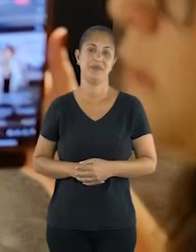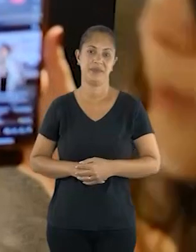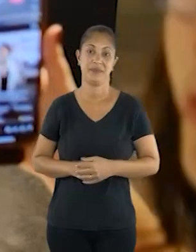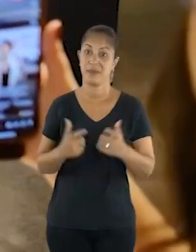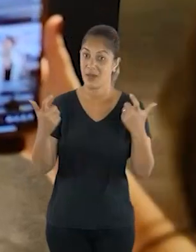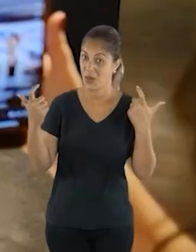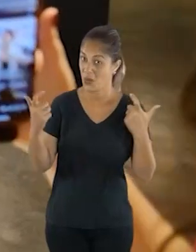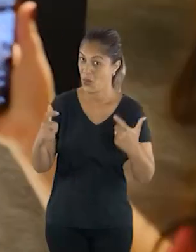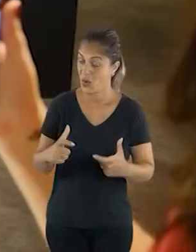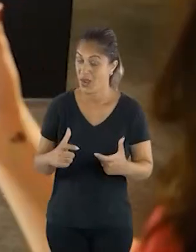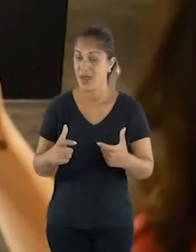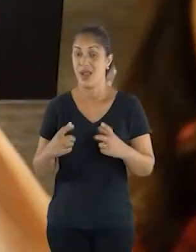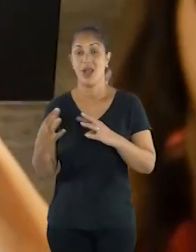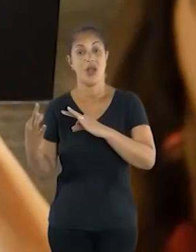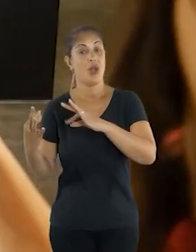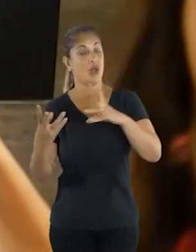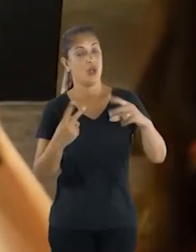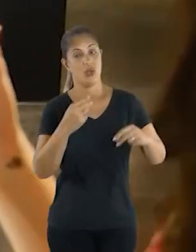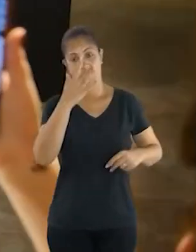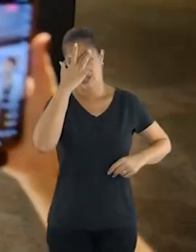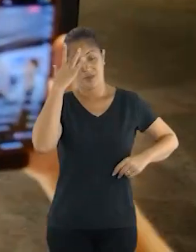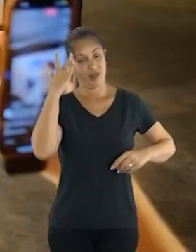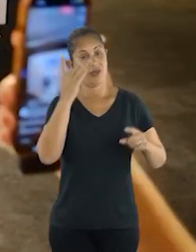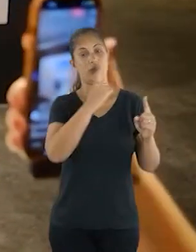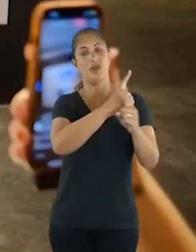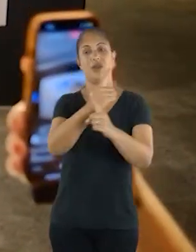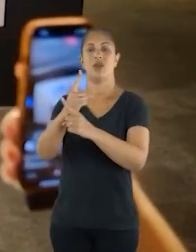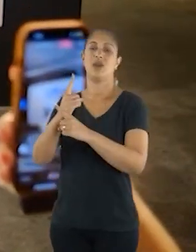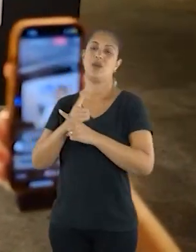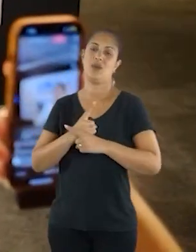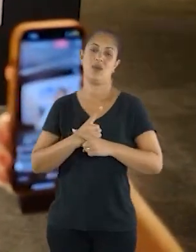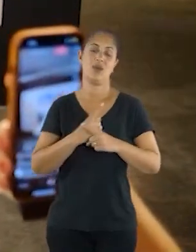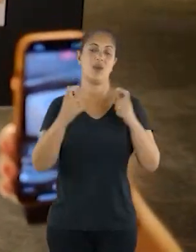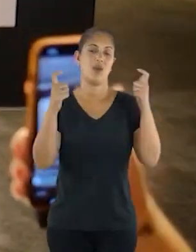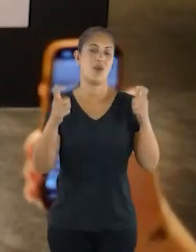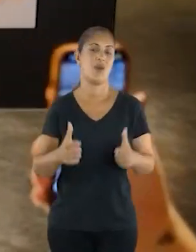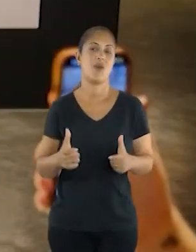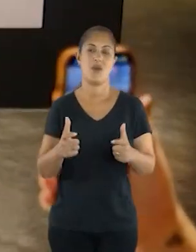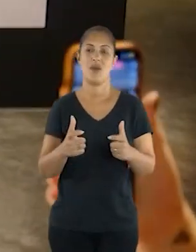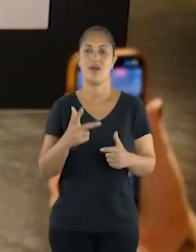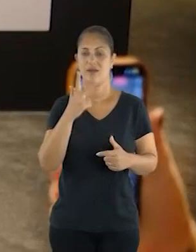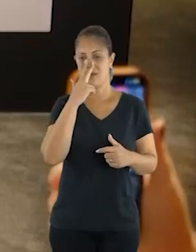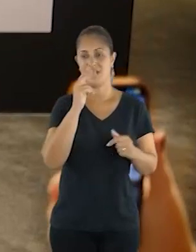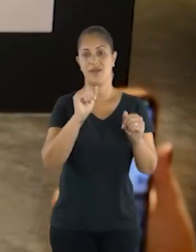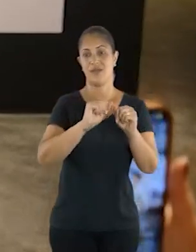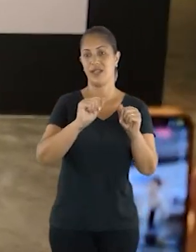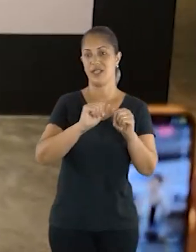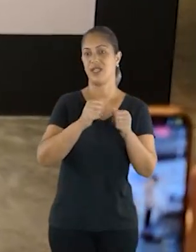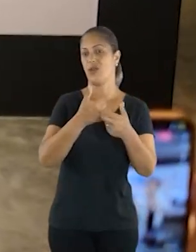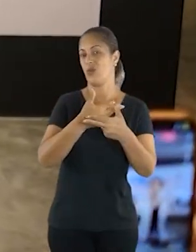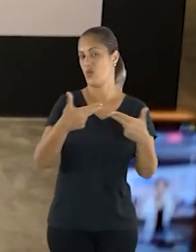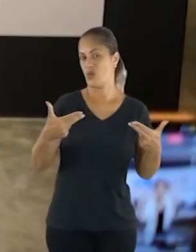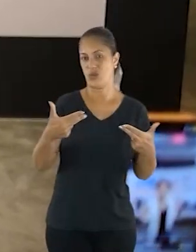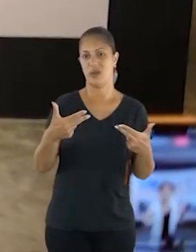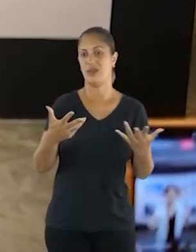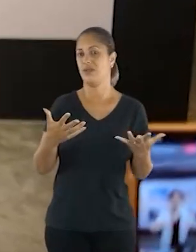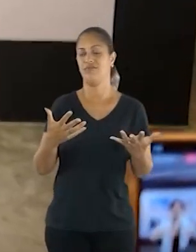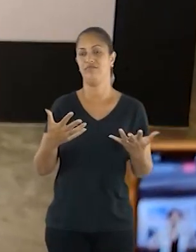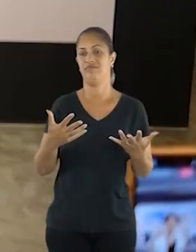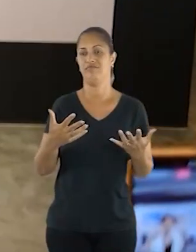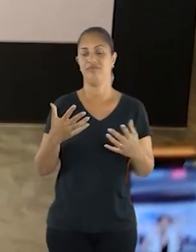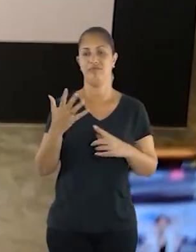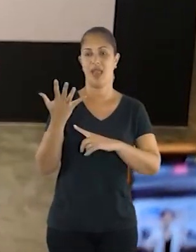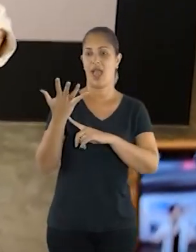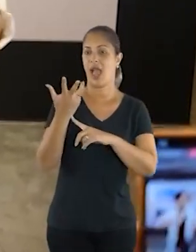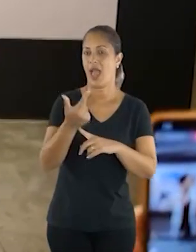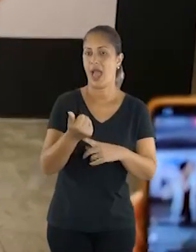Um lugar onde todas as pessoas se encontravam, um lugar de fazer coisas, de fazer arte,